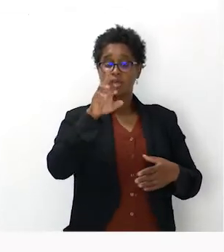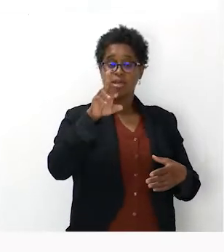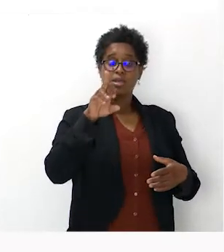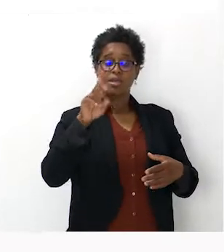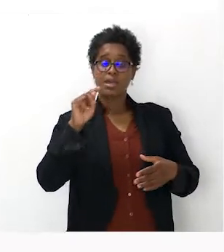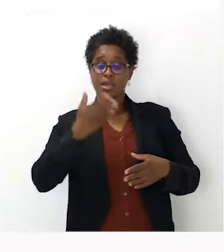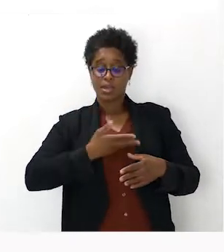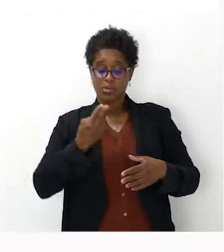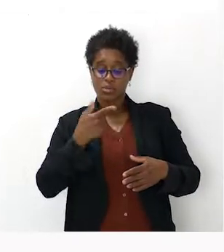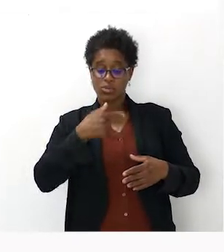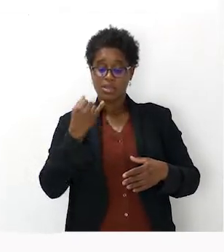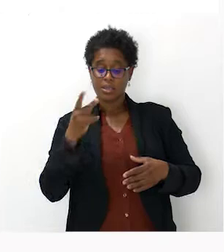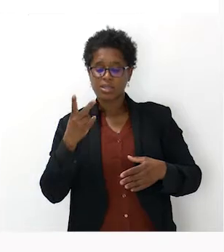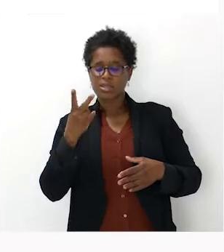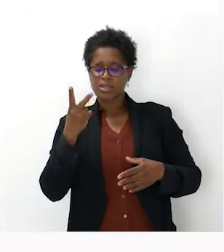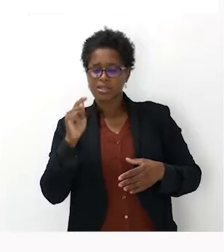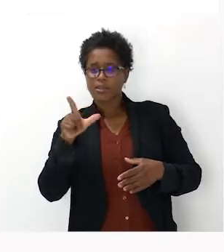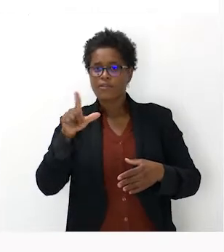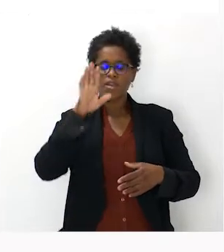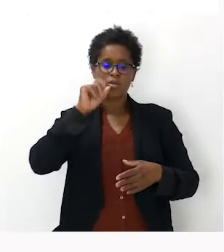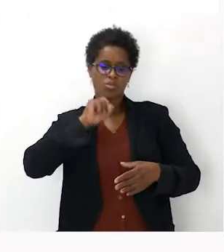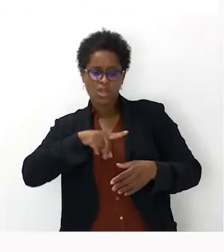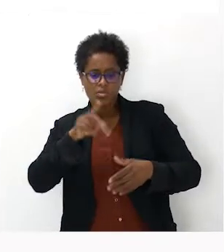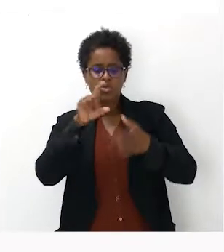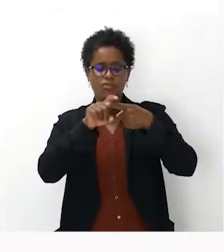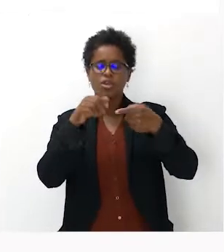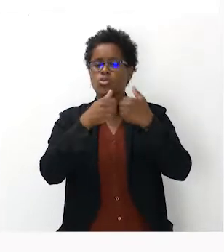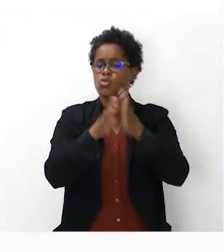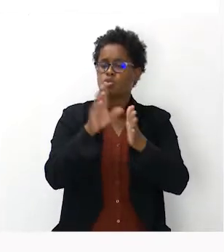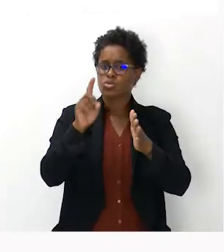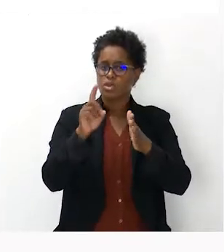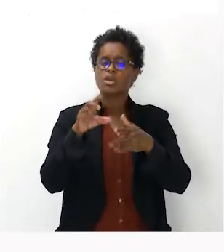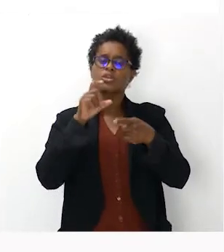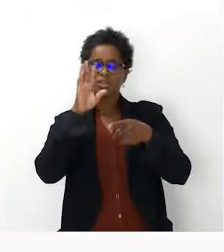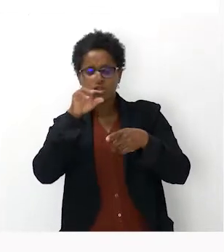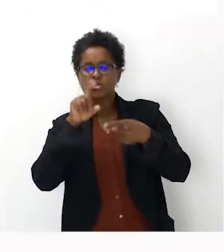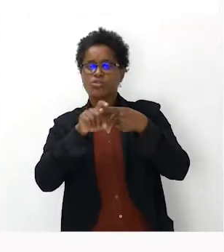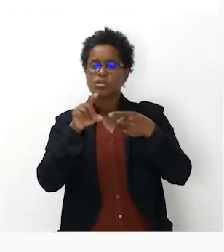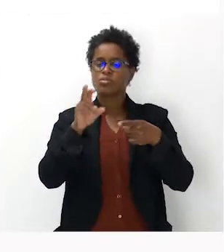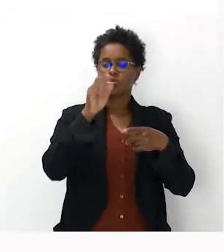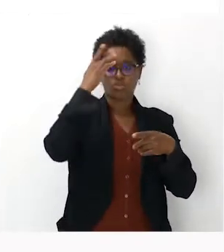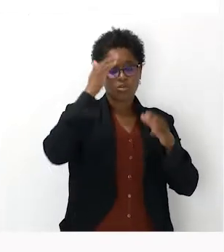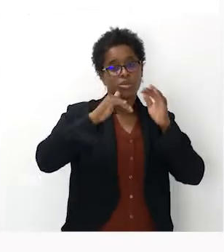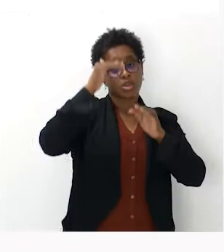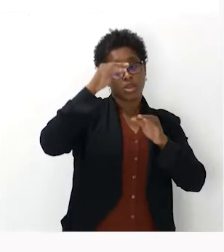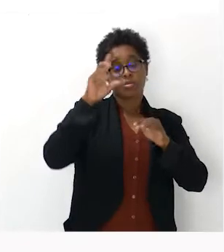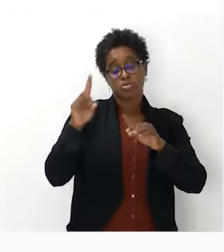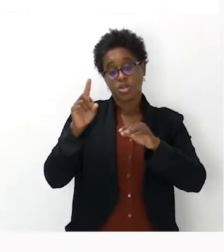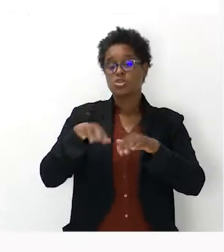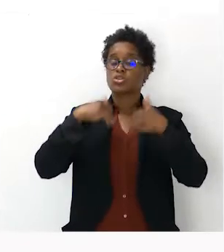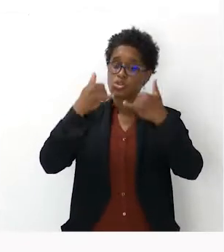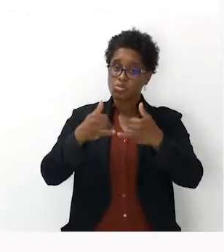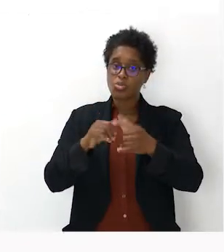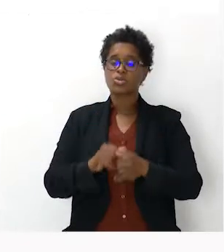tudo por 6. Se nós dividirmos tanto o antecedente, numerador, por 6, depois vamos dividir